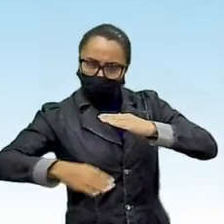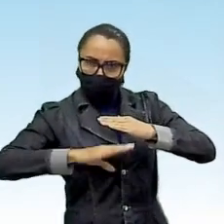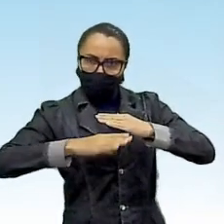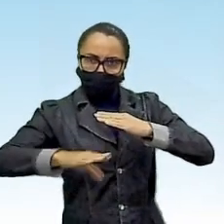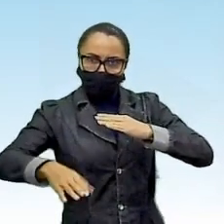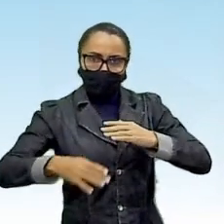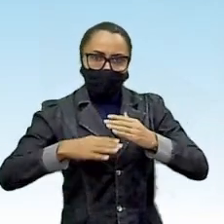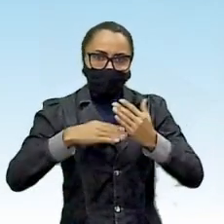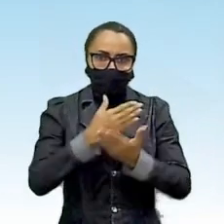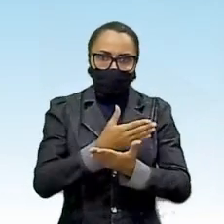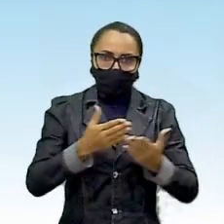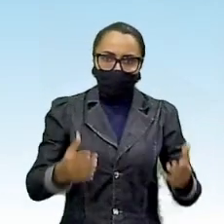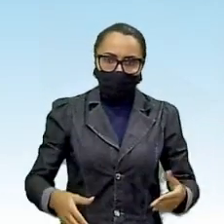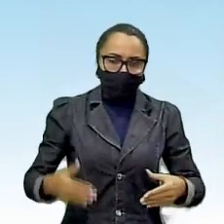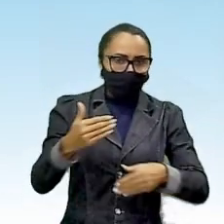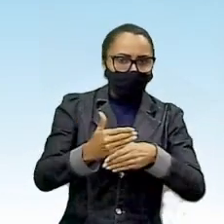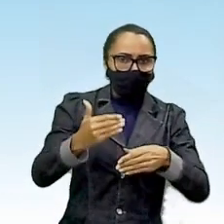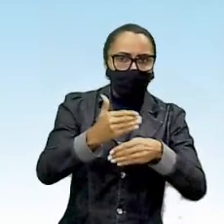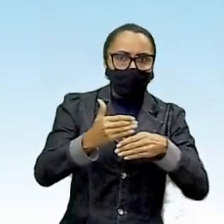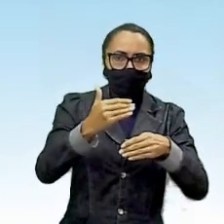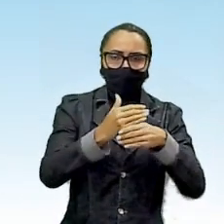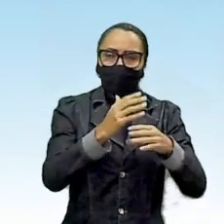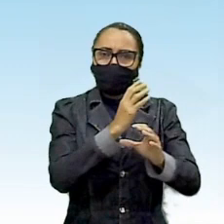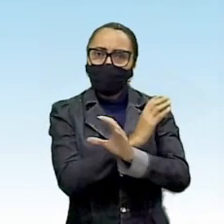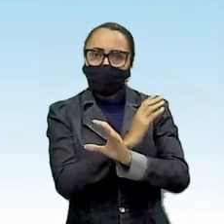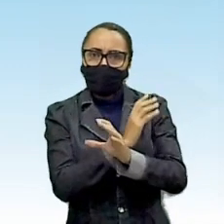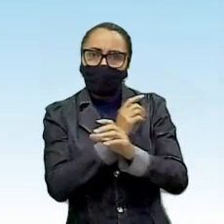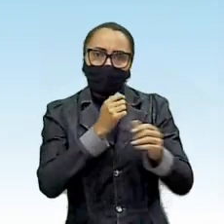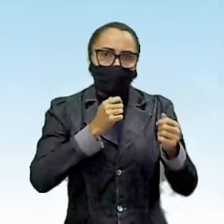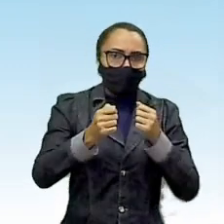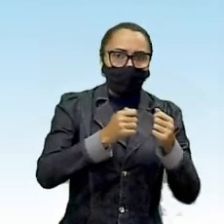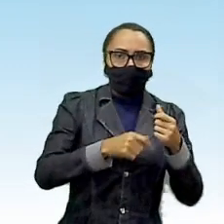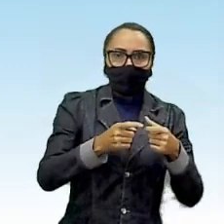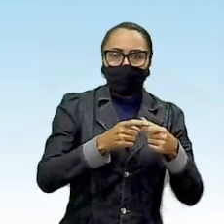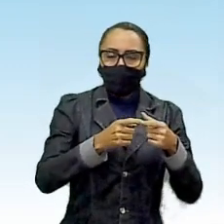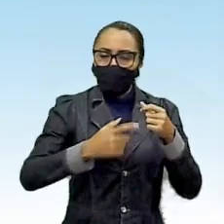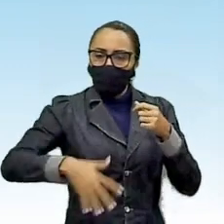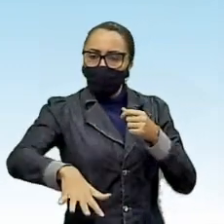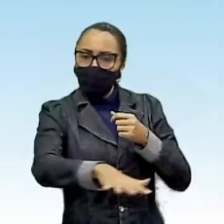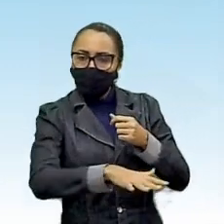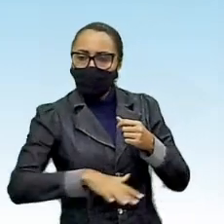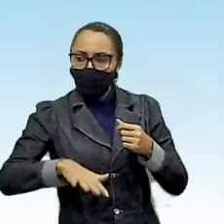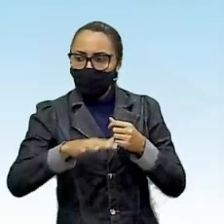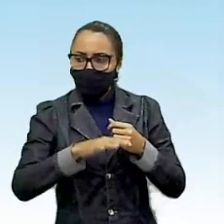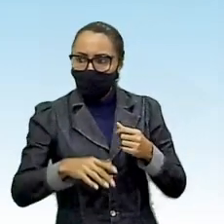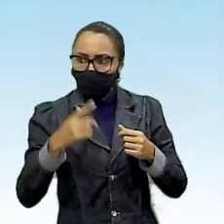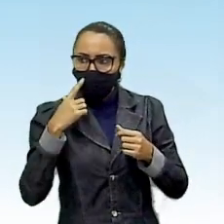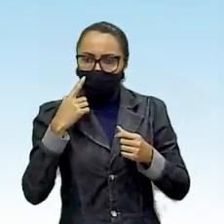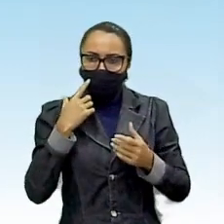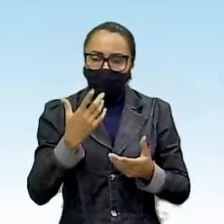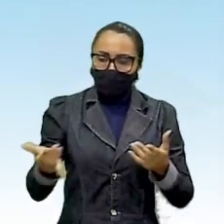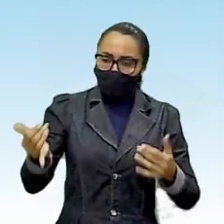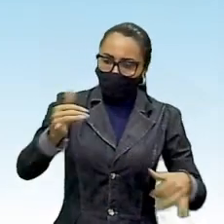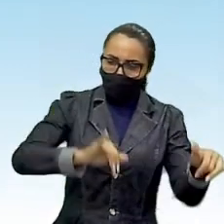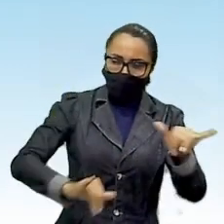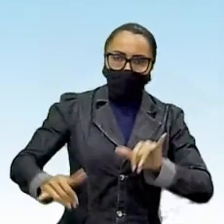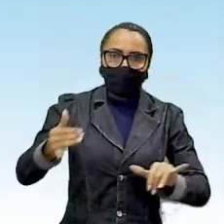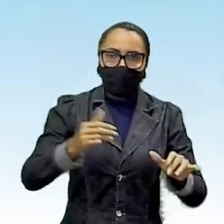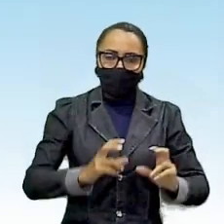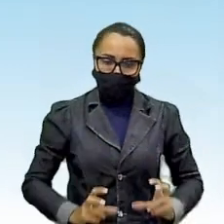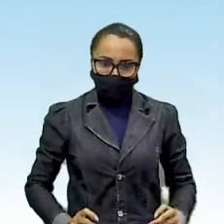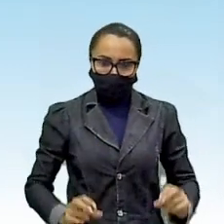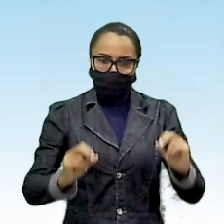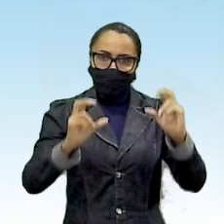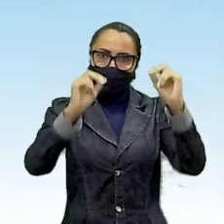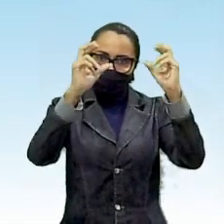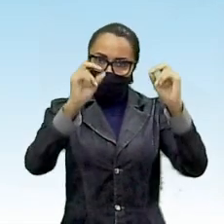civil. E também o outro anexo de controle médico ocupacional da exposição a substâncias químicas cancerígenas e